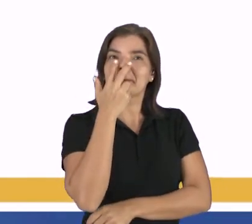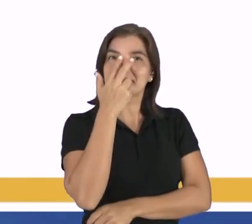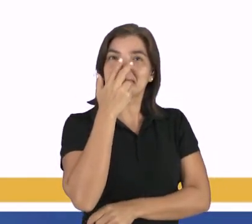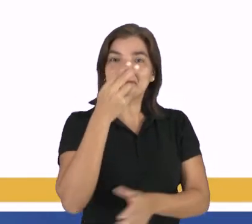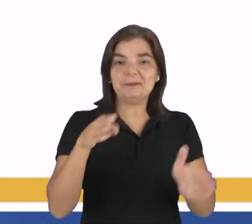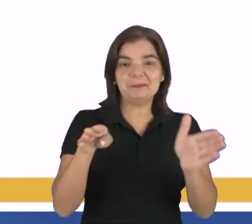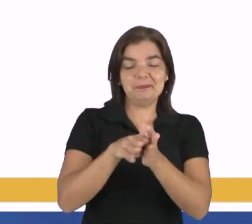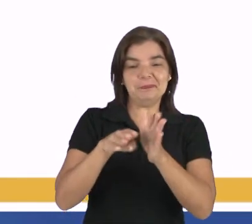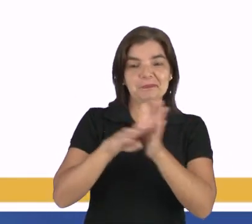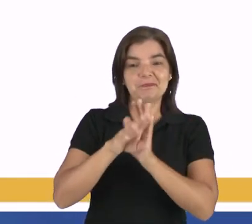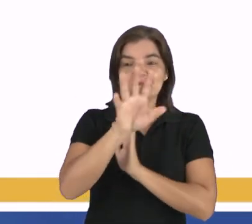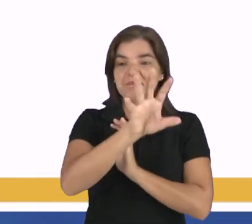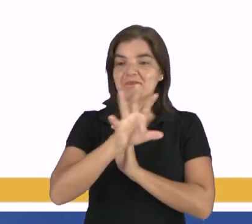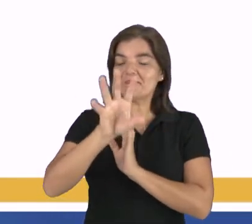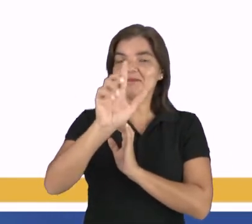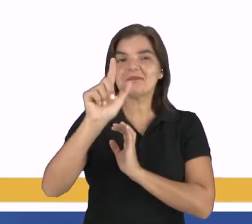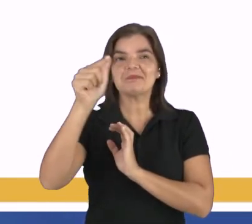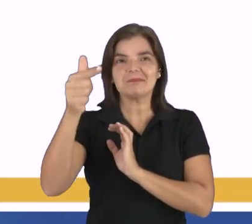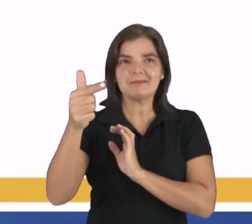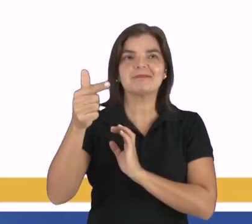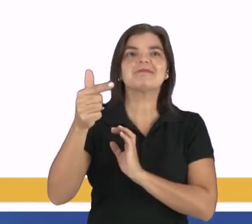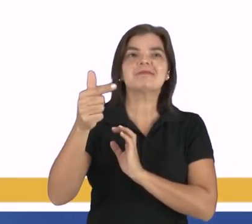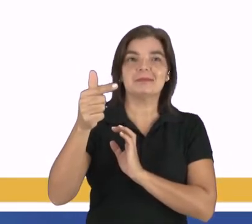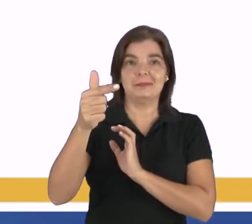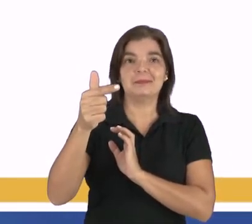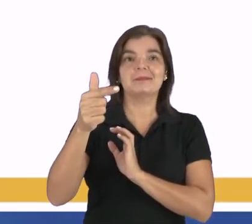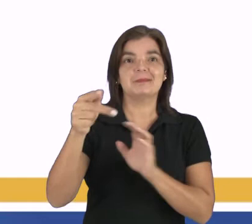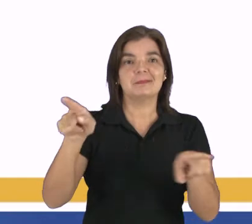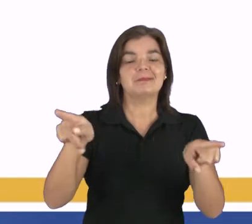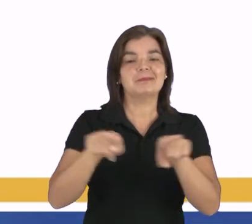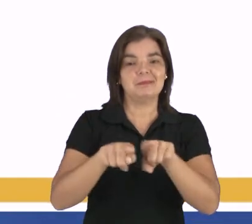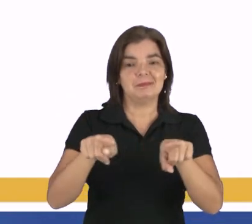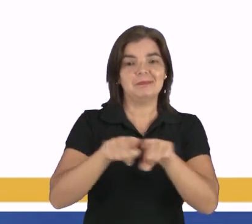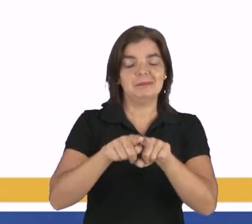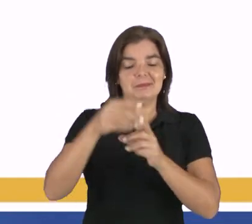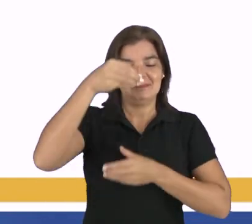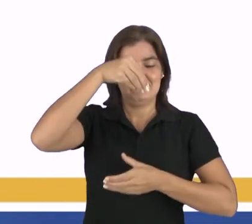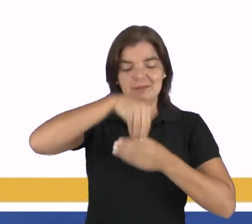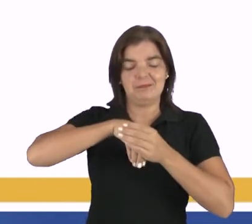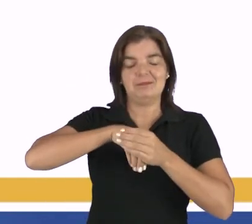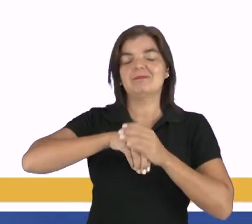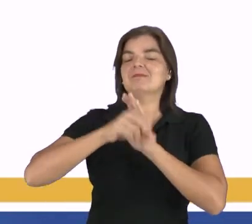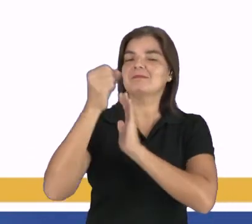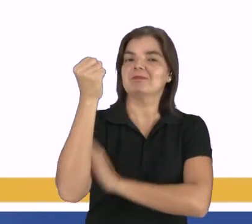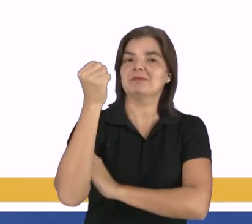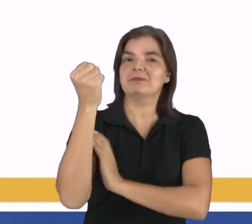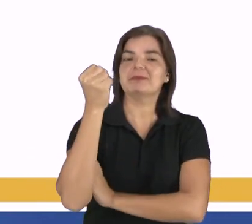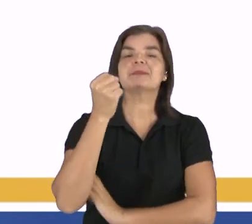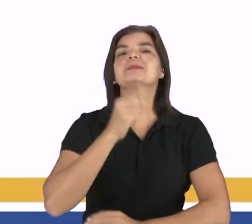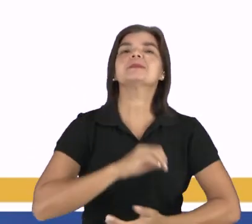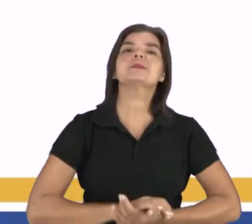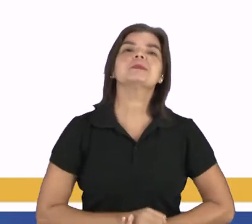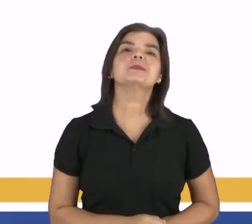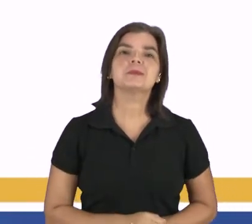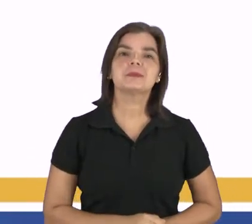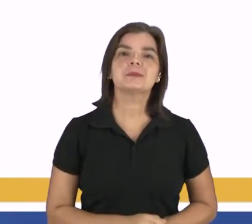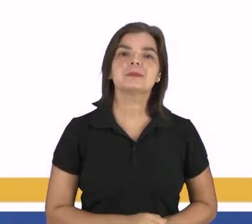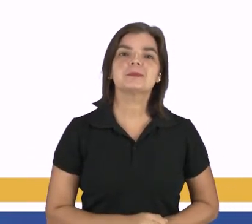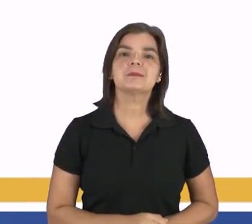estar chegando de regiões inacessíveis à região dentro de si, onde guardava sua